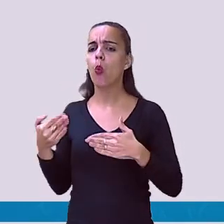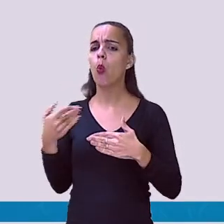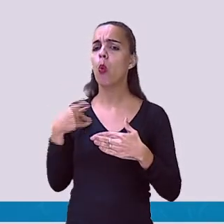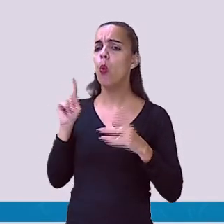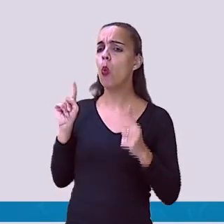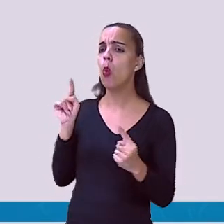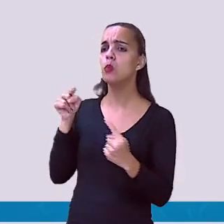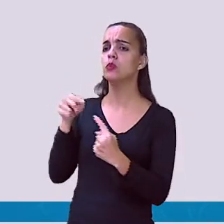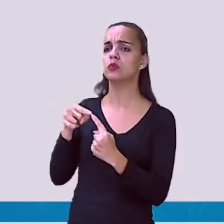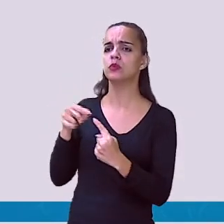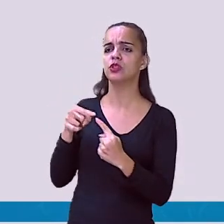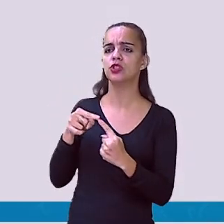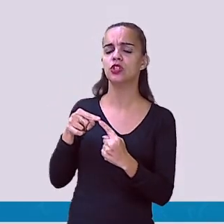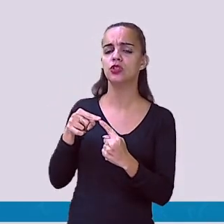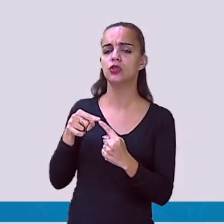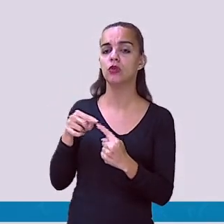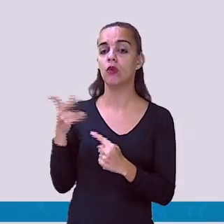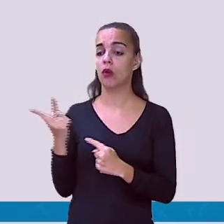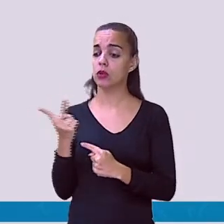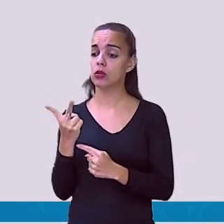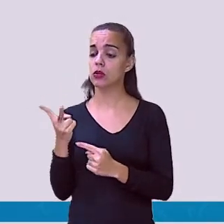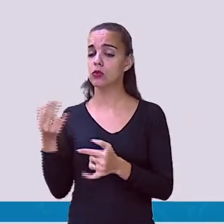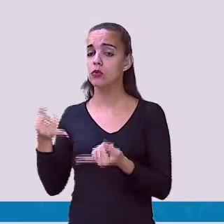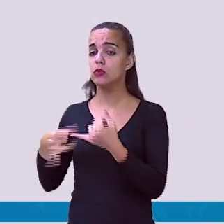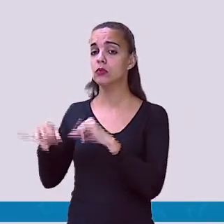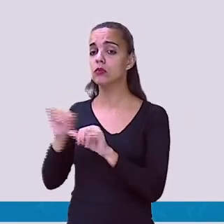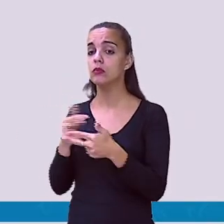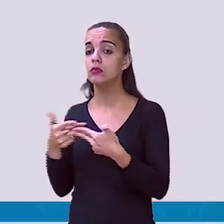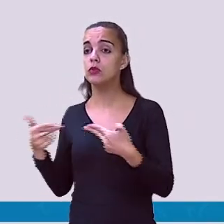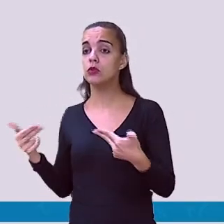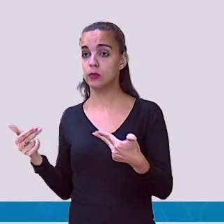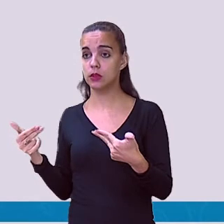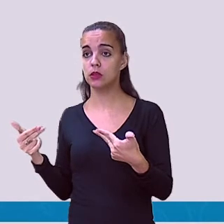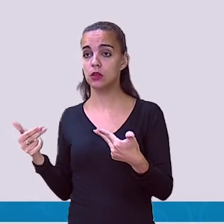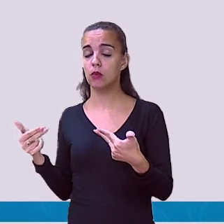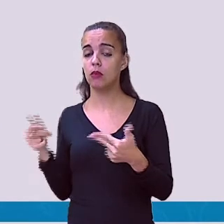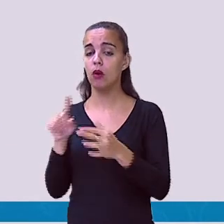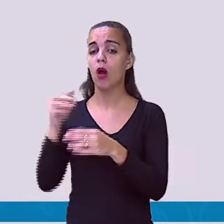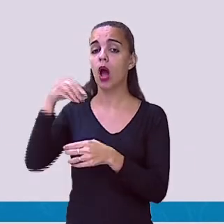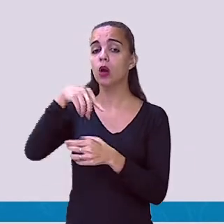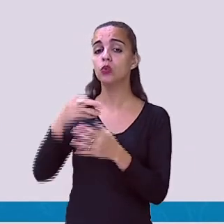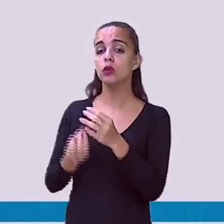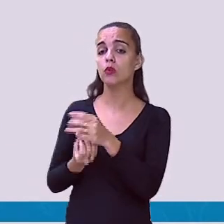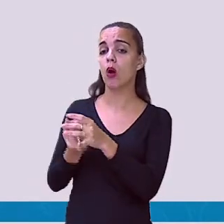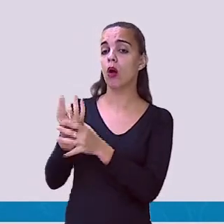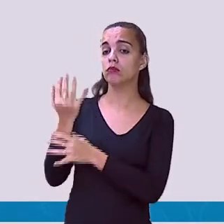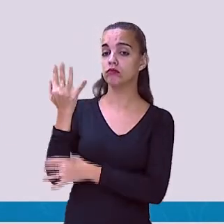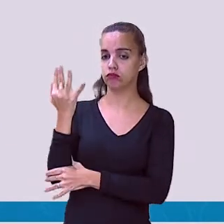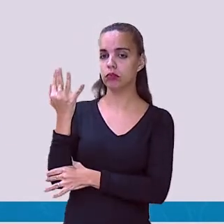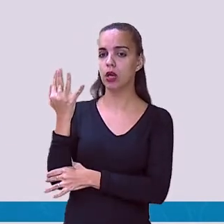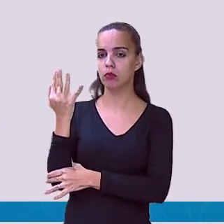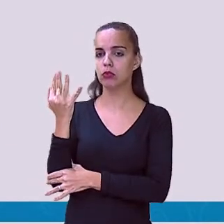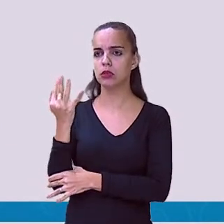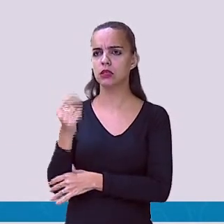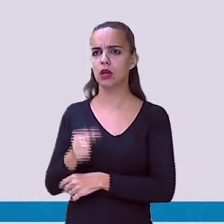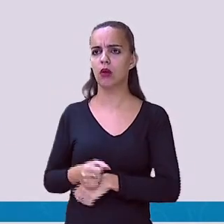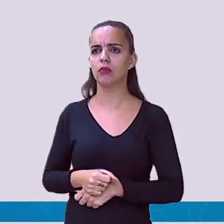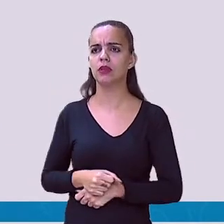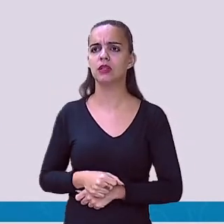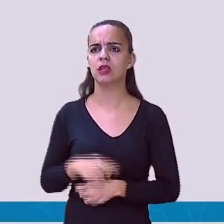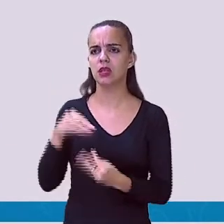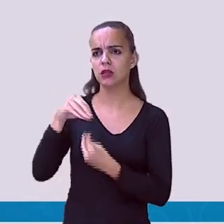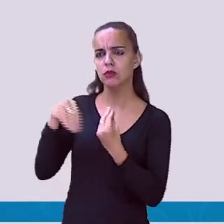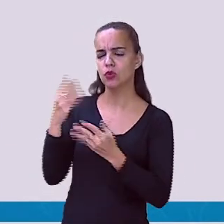propriedades das substâncias. Aqui é muito importante o ponto de ebulição da acetona. É muito importante,